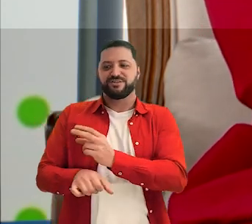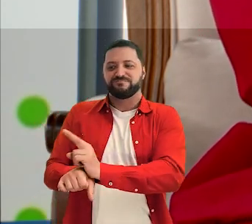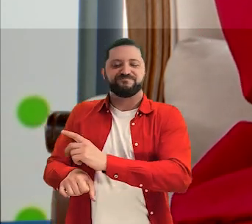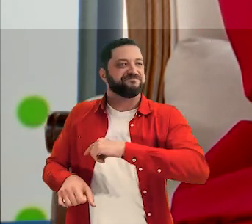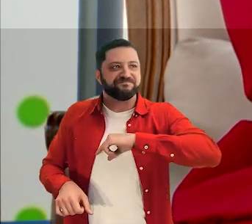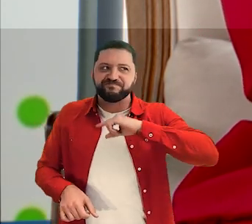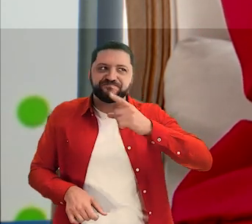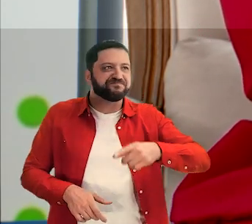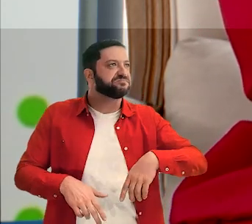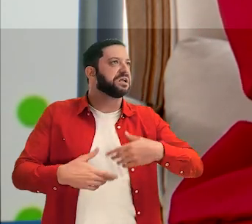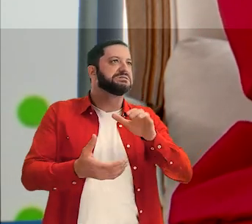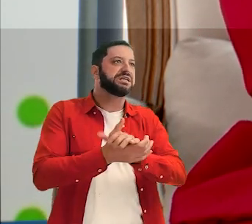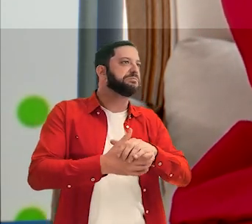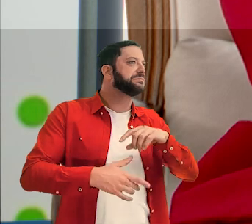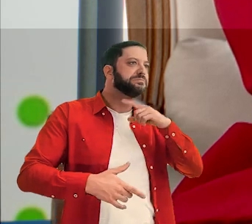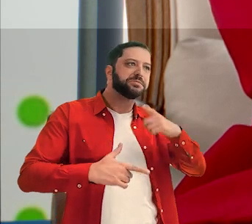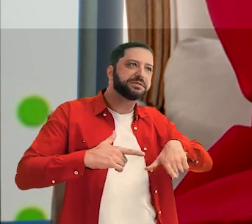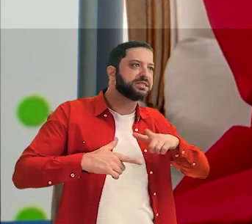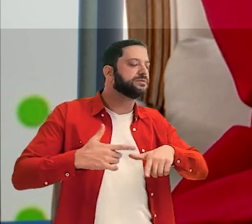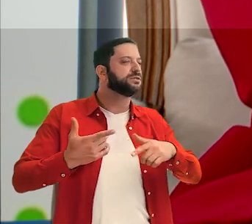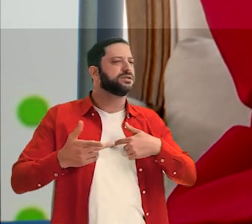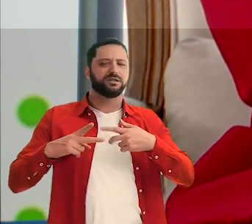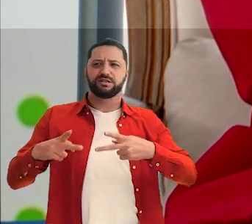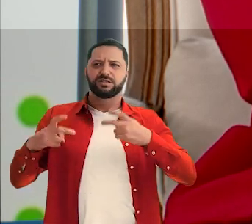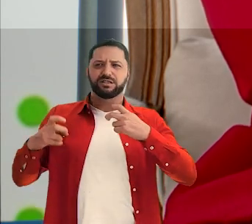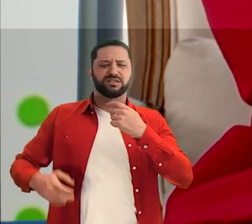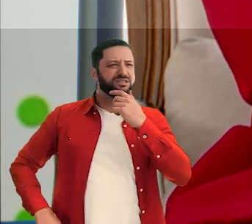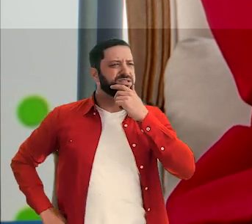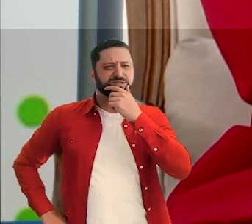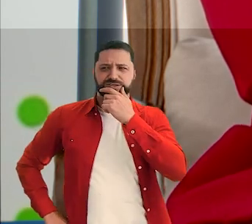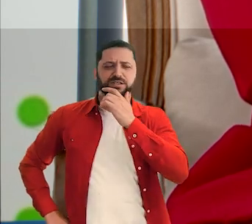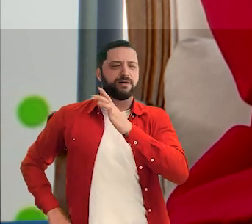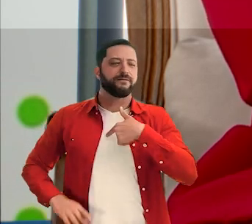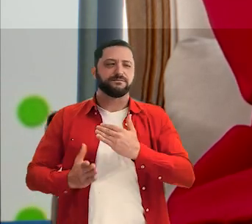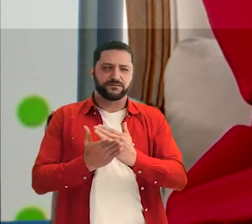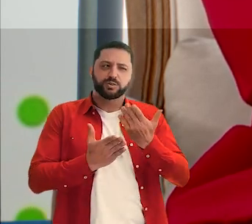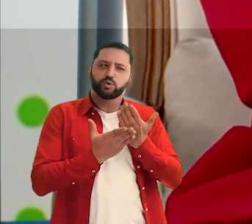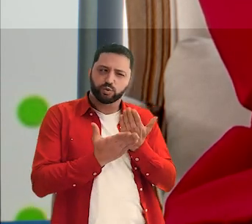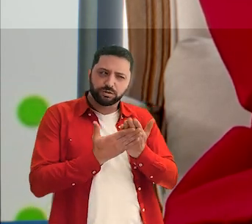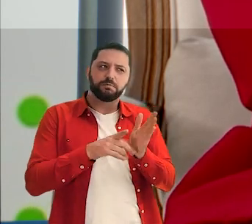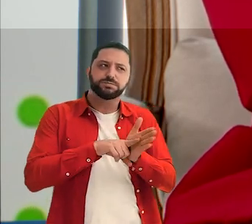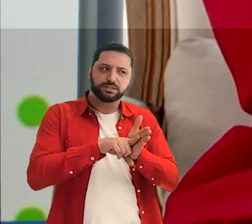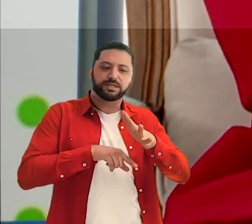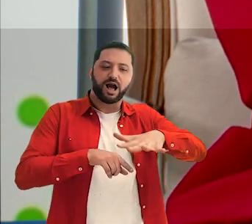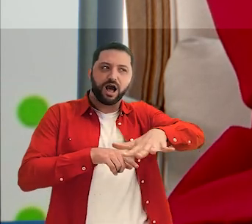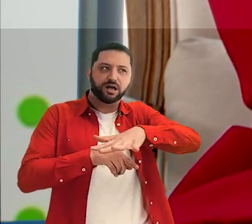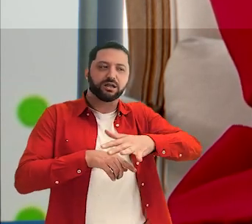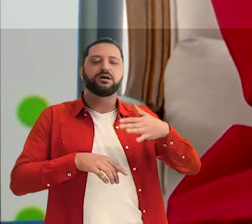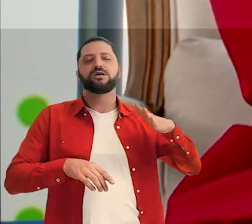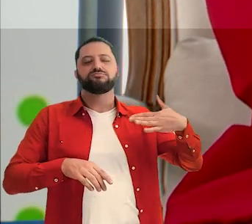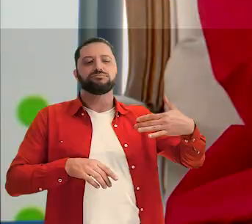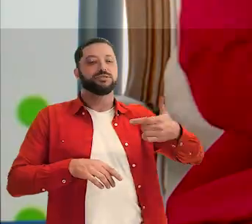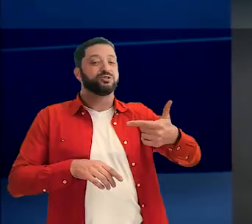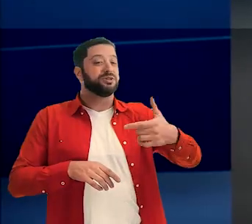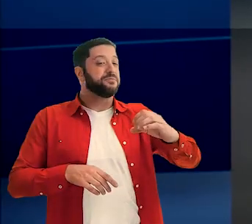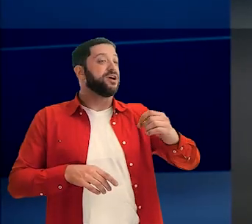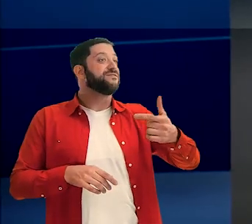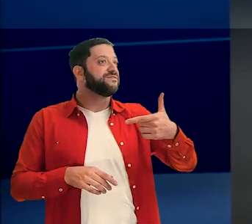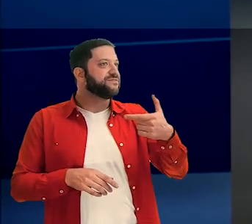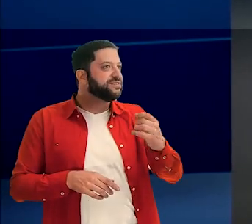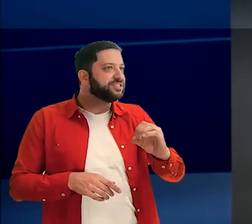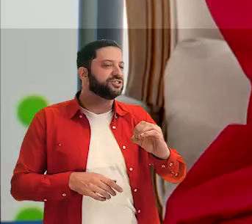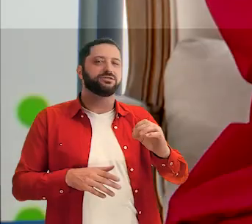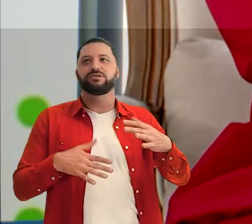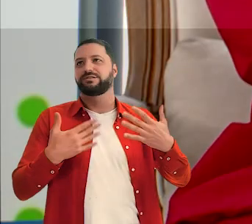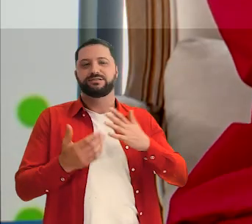com o relacionamento, com o casamento. E quando eu comecei a estudar, cada vez mais eu fui me apaixonando por tudo isso. E em 2020 veio assim com